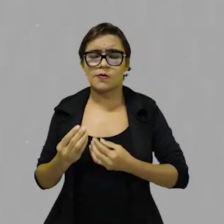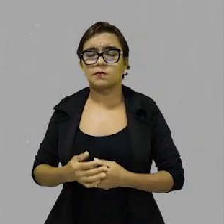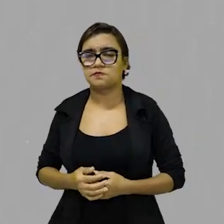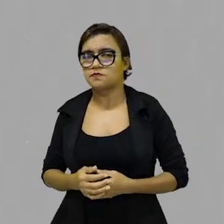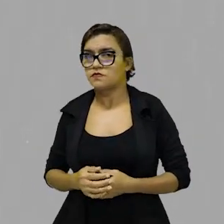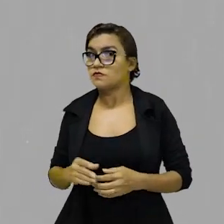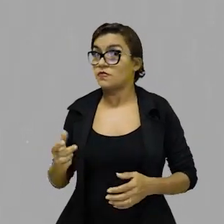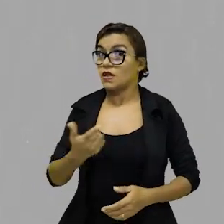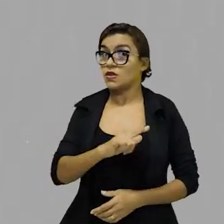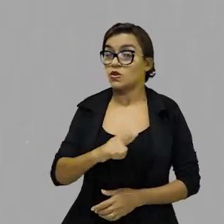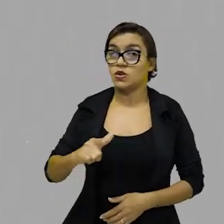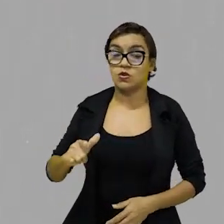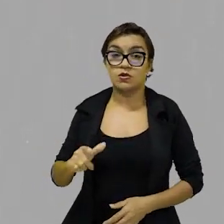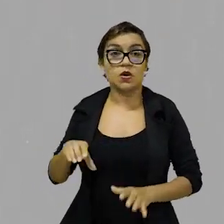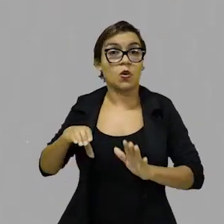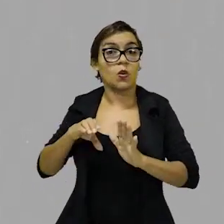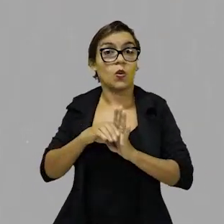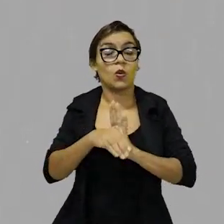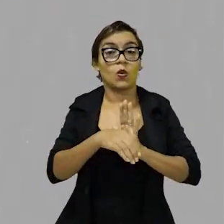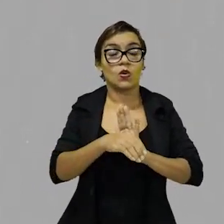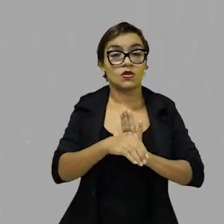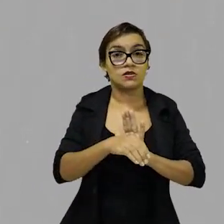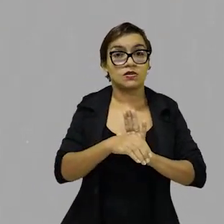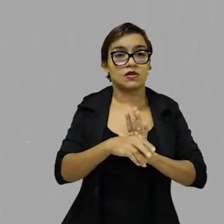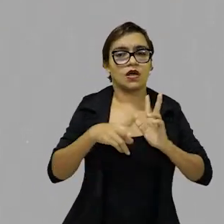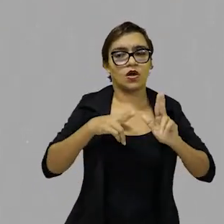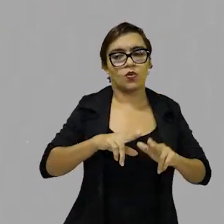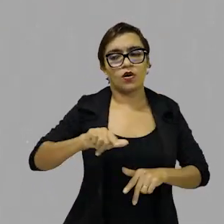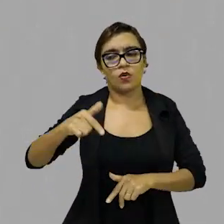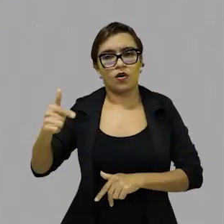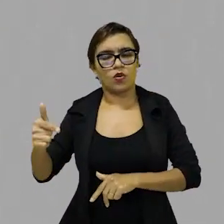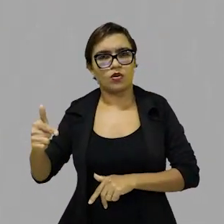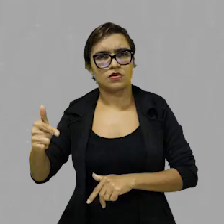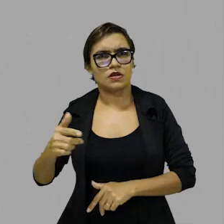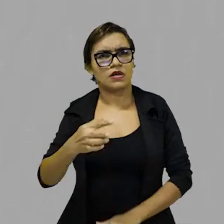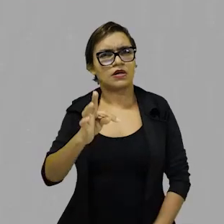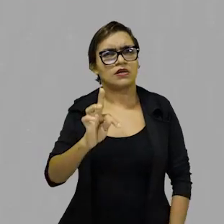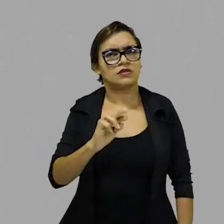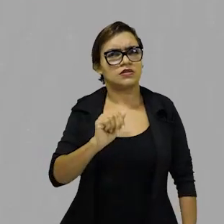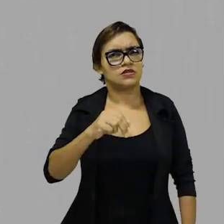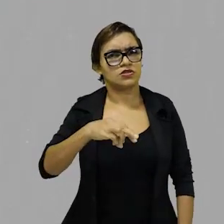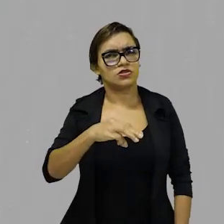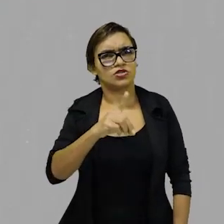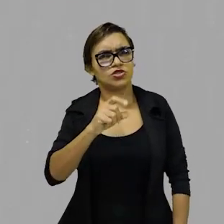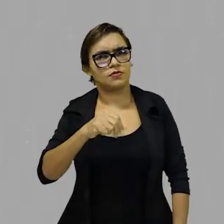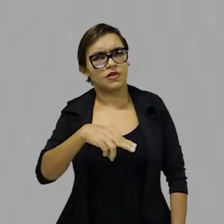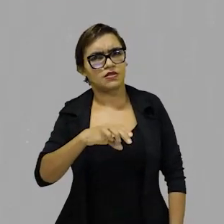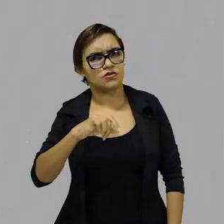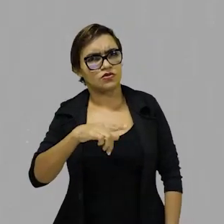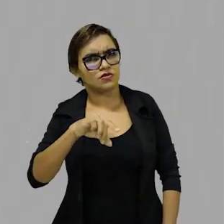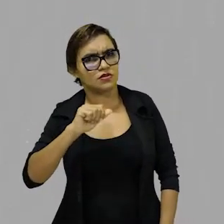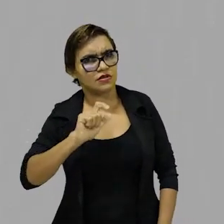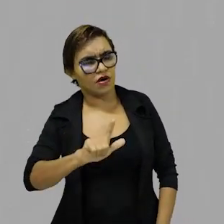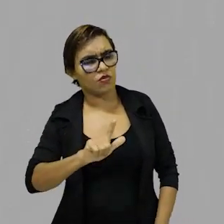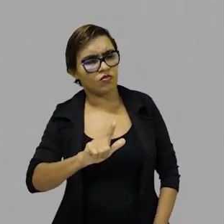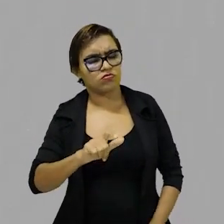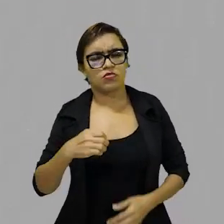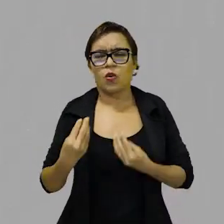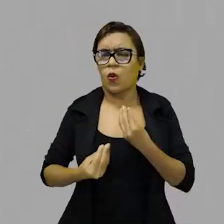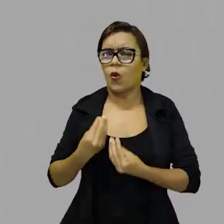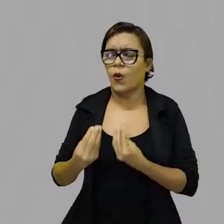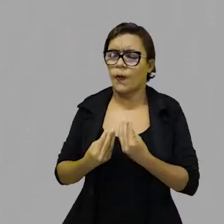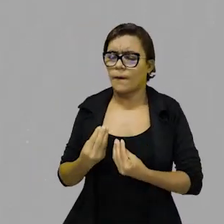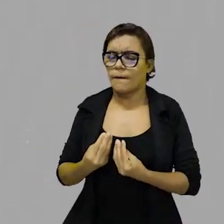existe esse conceito tridimensional como existe nas outras. Tridimensional? Como assim? É você observar uma obra e